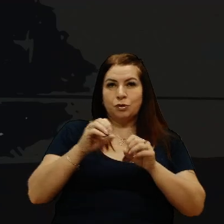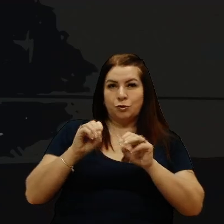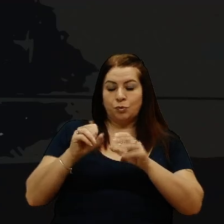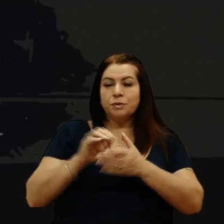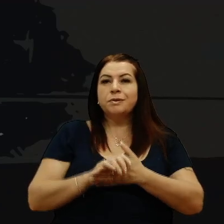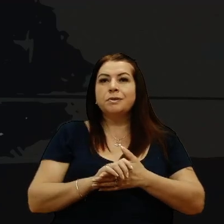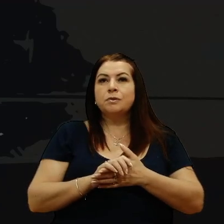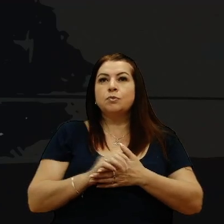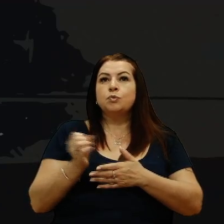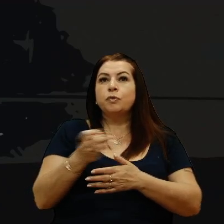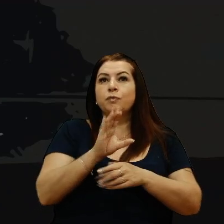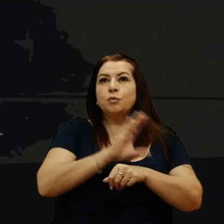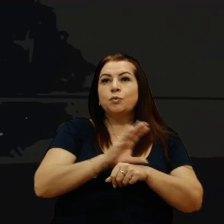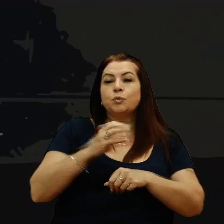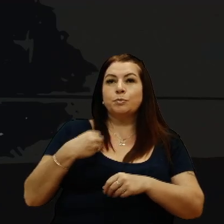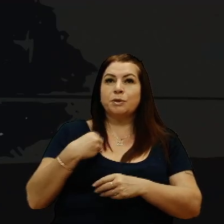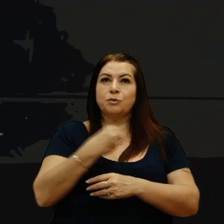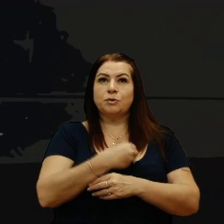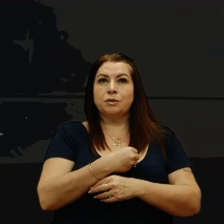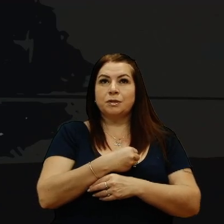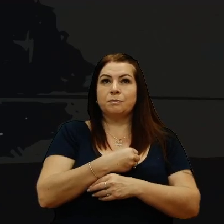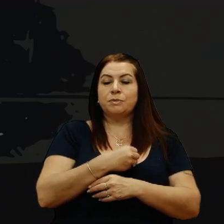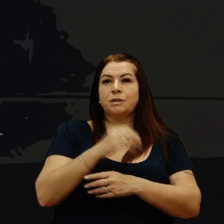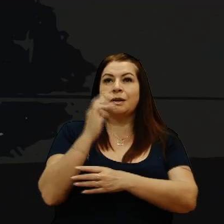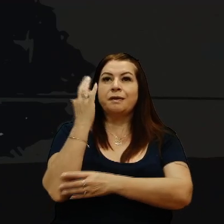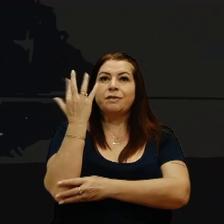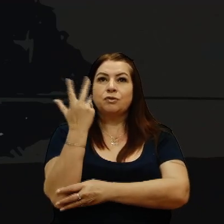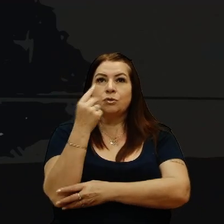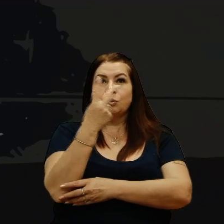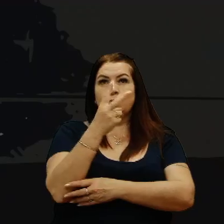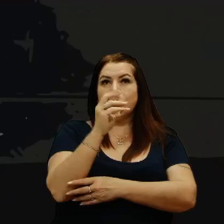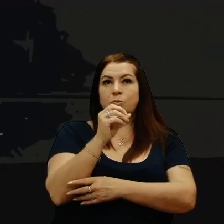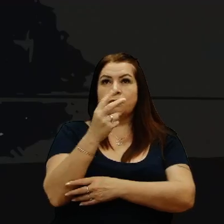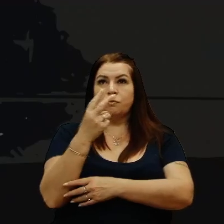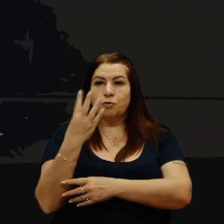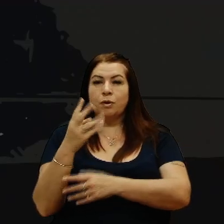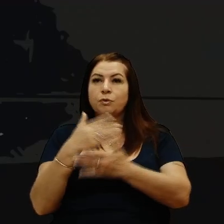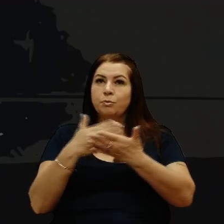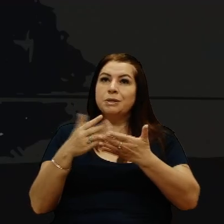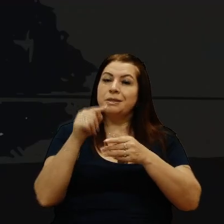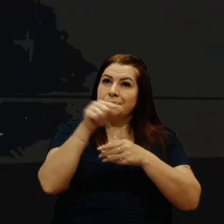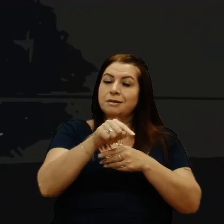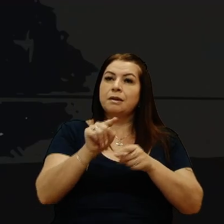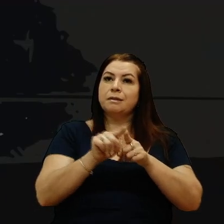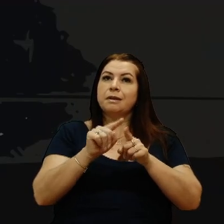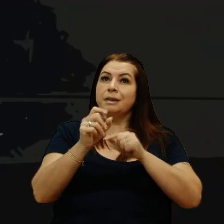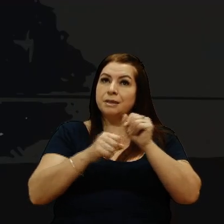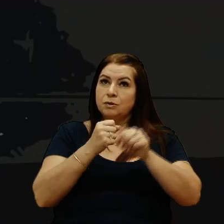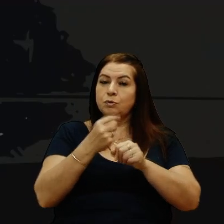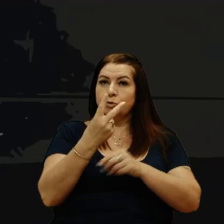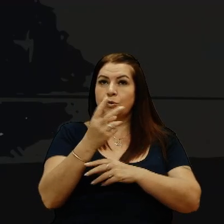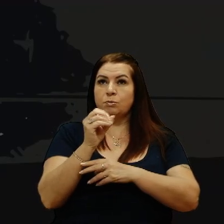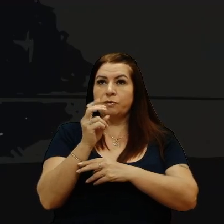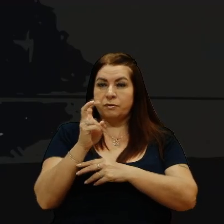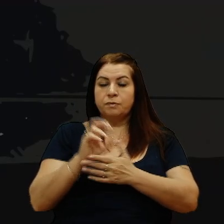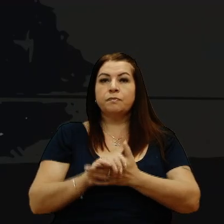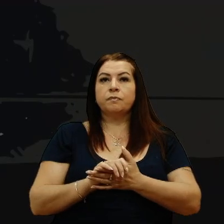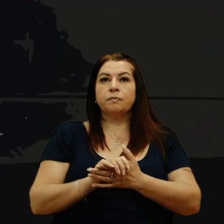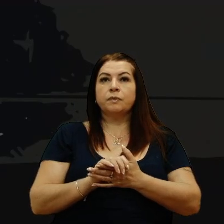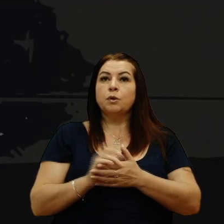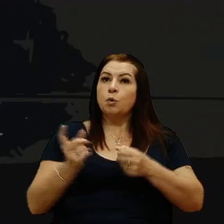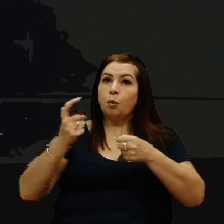cursos de medicina, como o caso da FSG, que desde 2024, e a gente está recebendo, então, esse ano de 2025. Os convênios